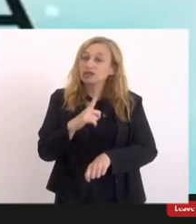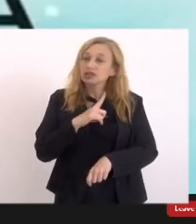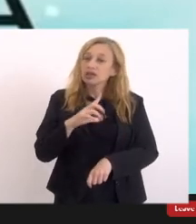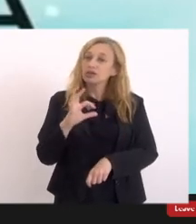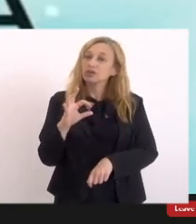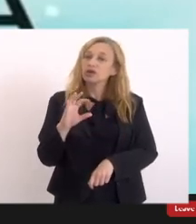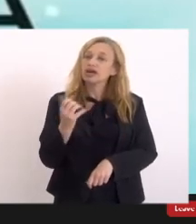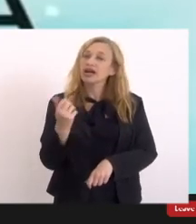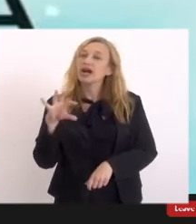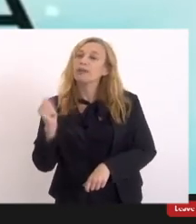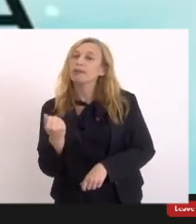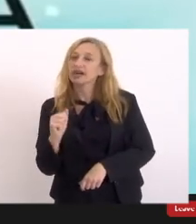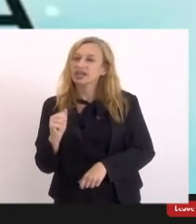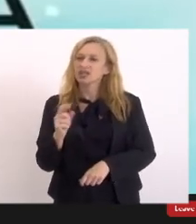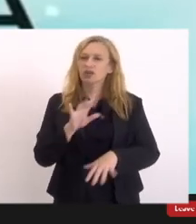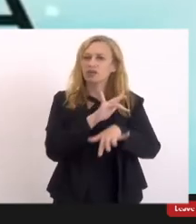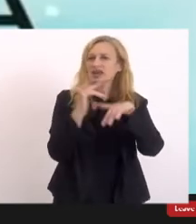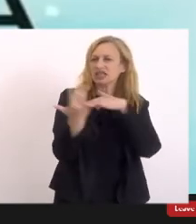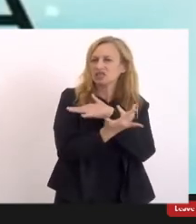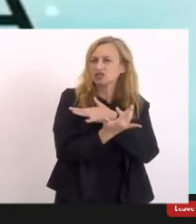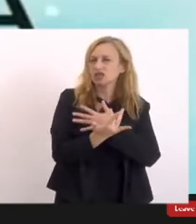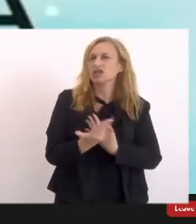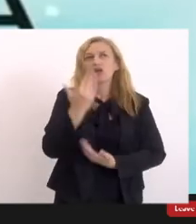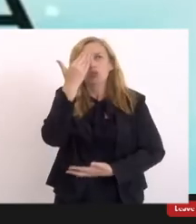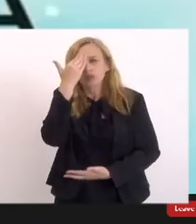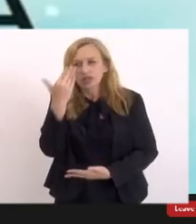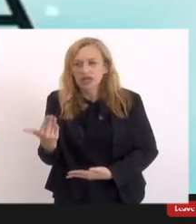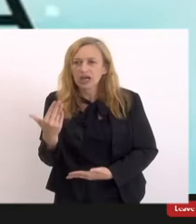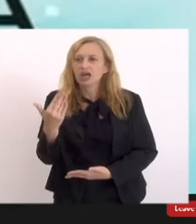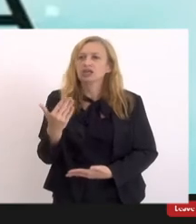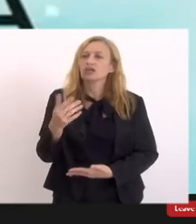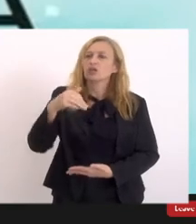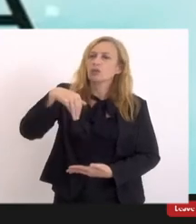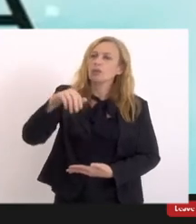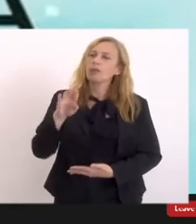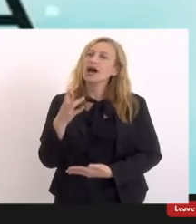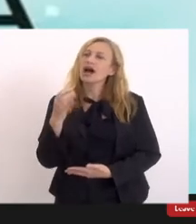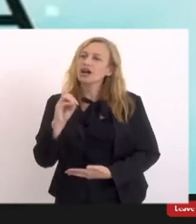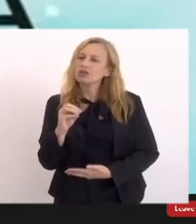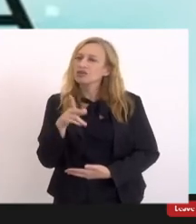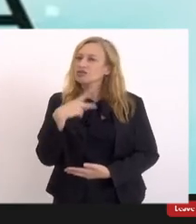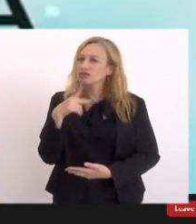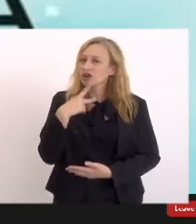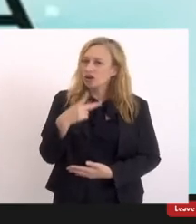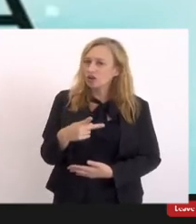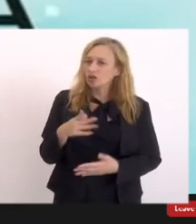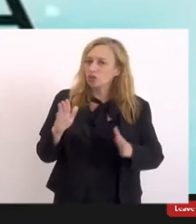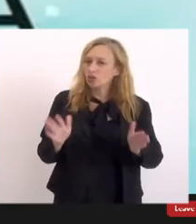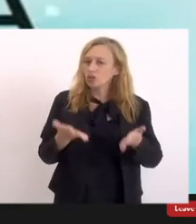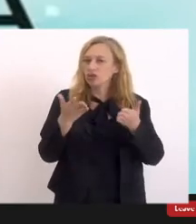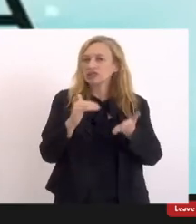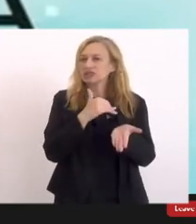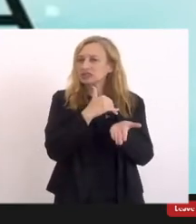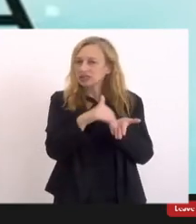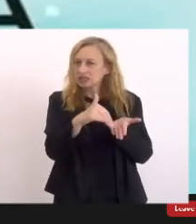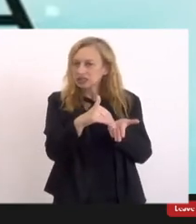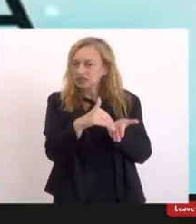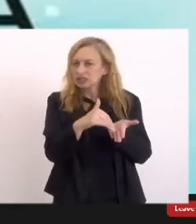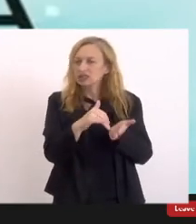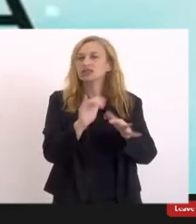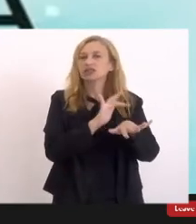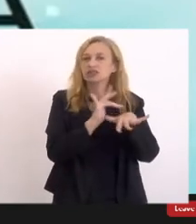que não é só pelas redes sociais, e agradeço o Mário, que colocou aqui o empenho da Secretaria nas